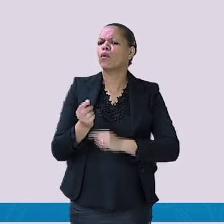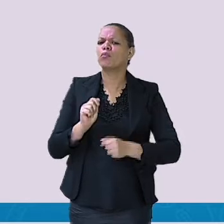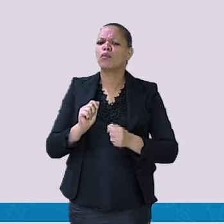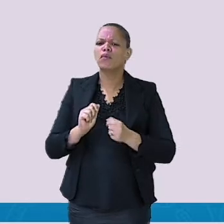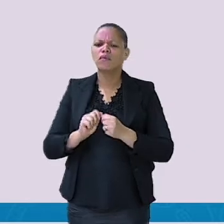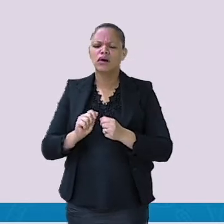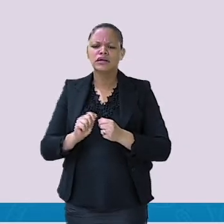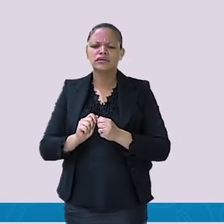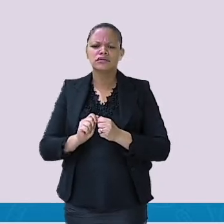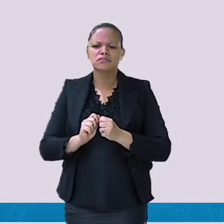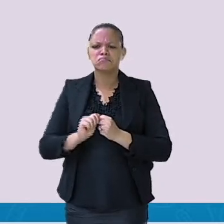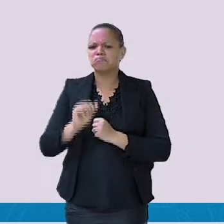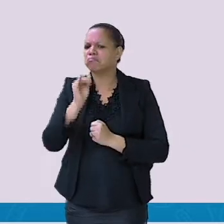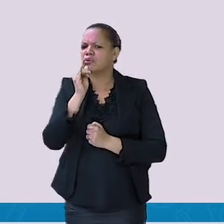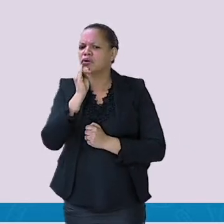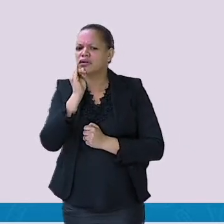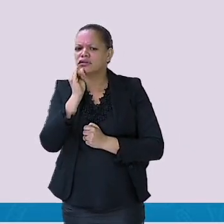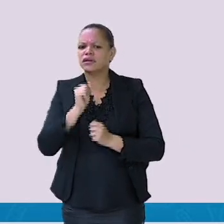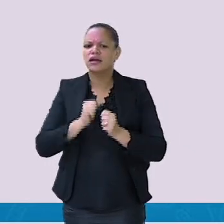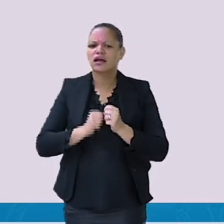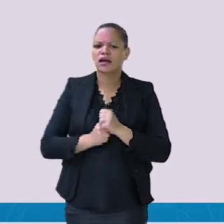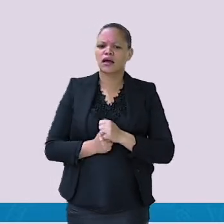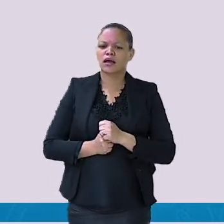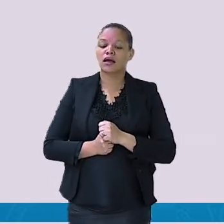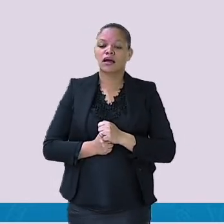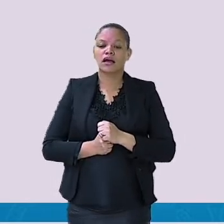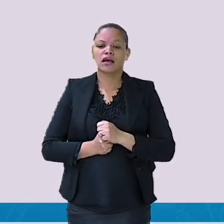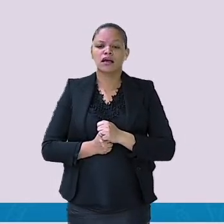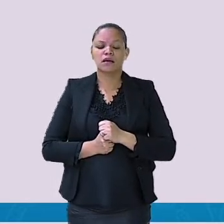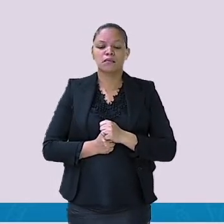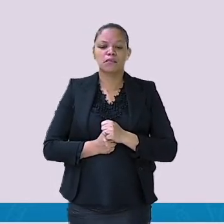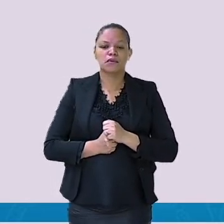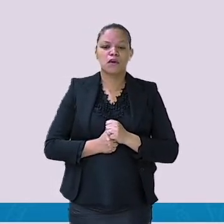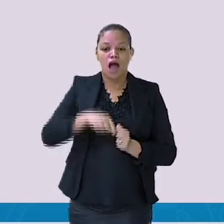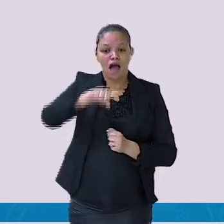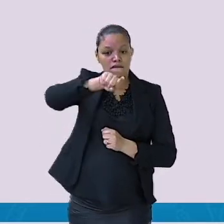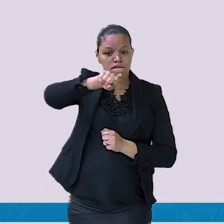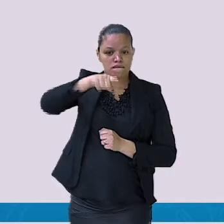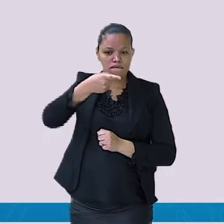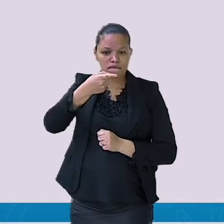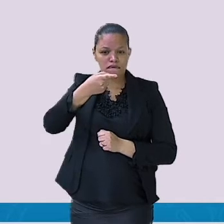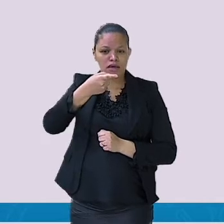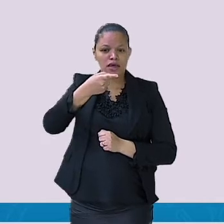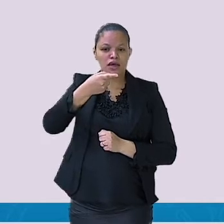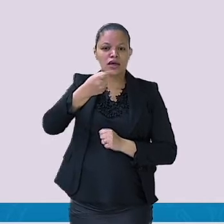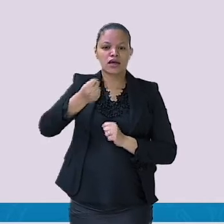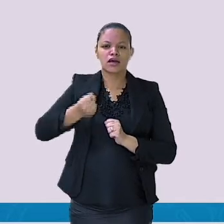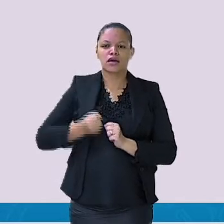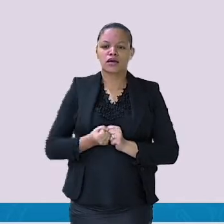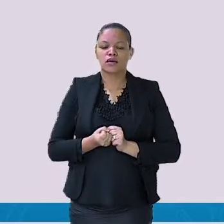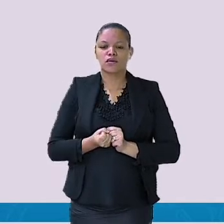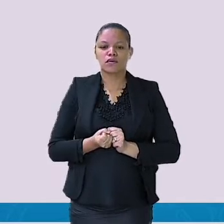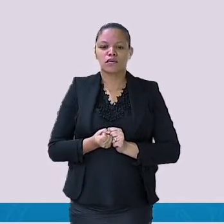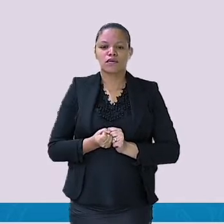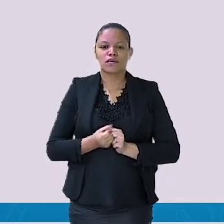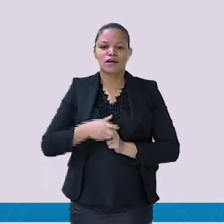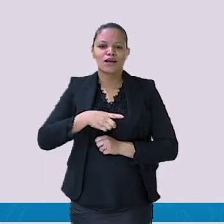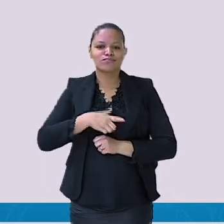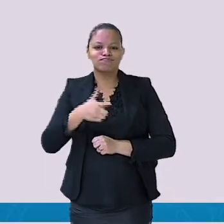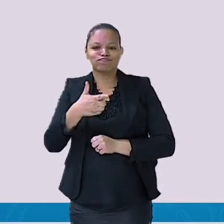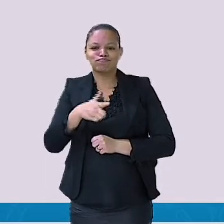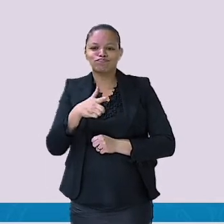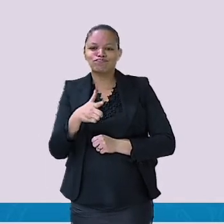aqui, ó, 1, 2, 3. Ou seja, a vírgula deixou de existir neste caso